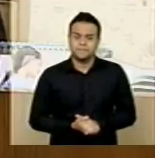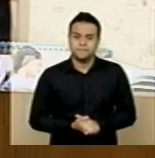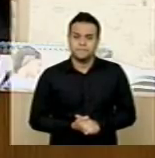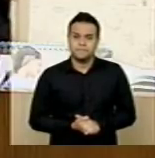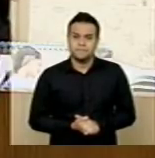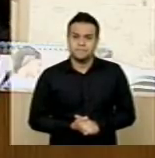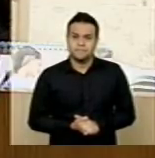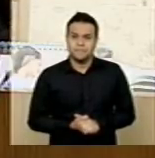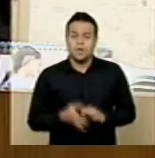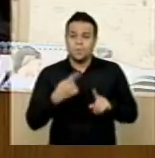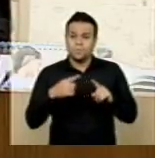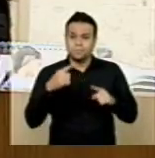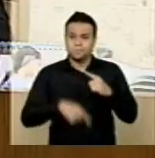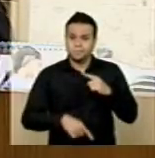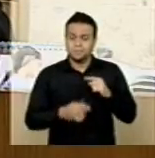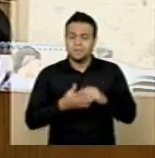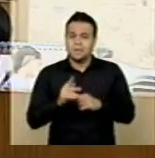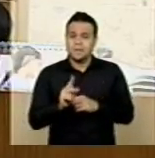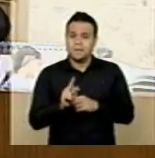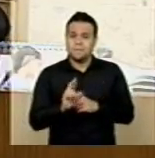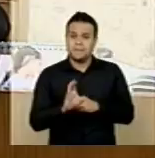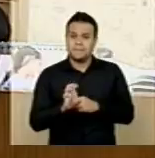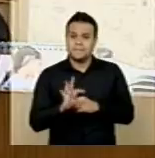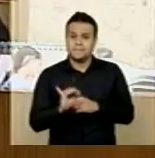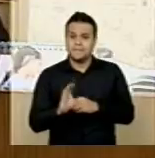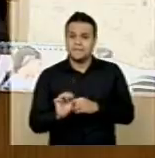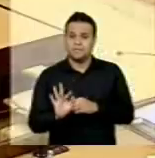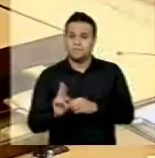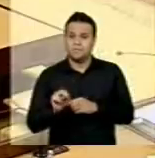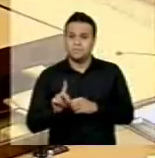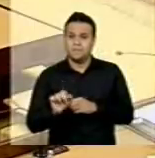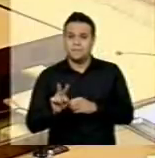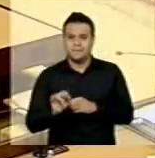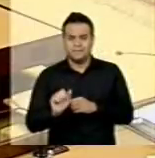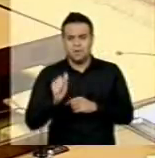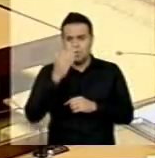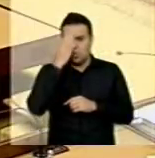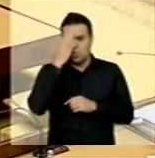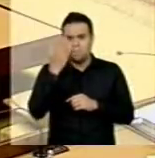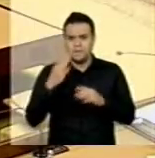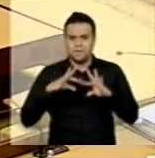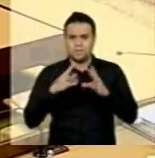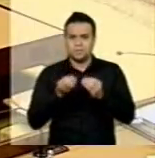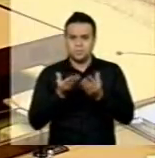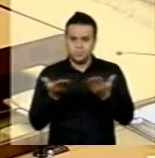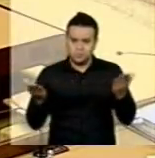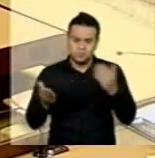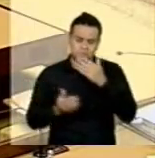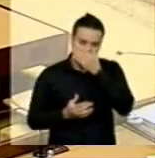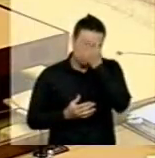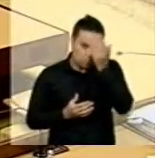a ação por descumprimento de preceito fundamental, que também ajuizei. Obrigada à Corte e a todos. Agradeço a Vossa